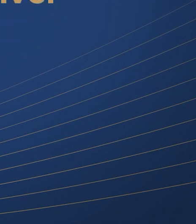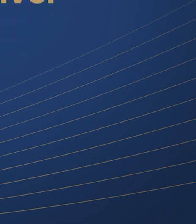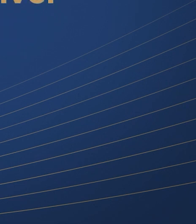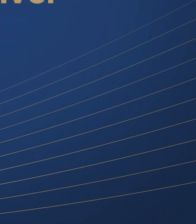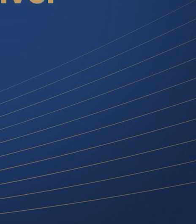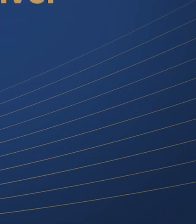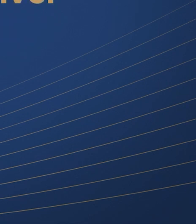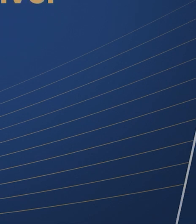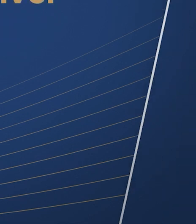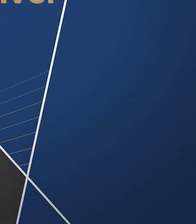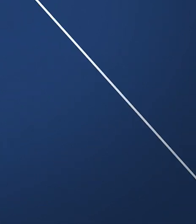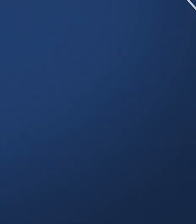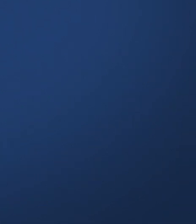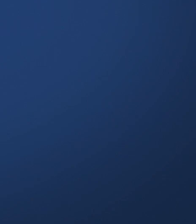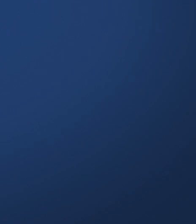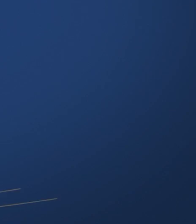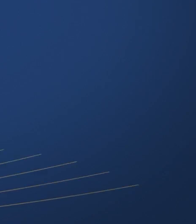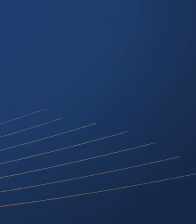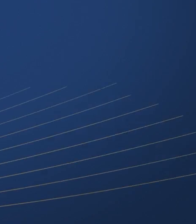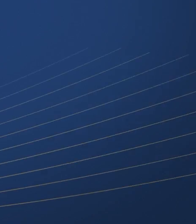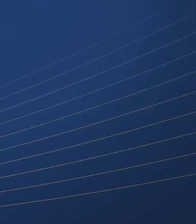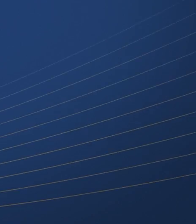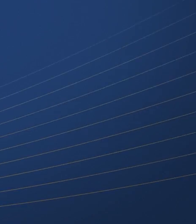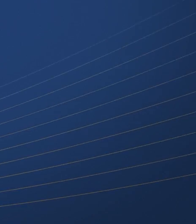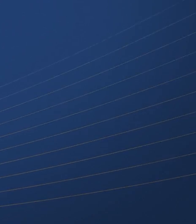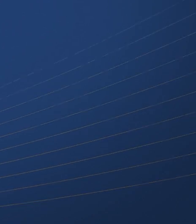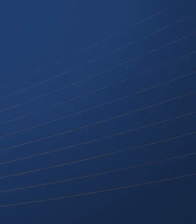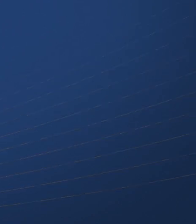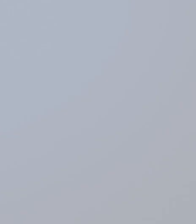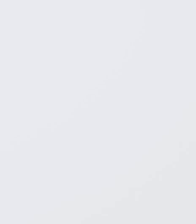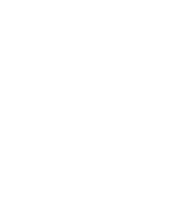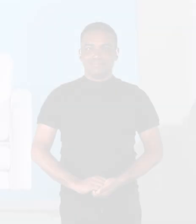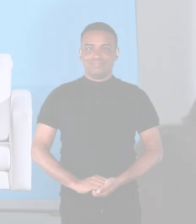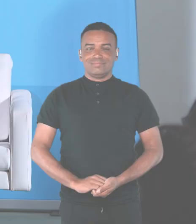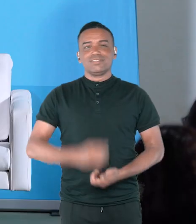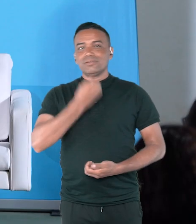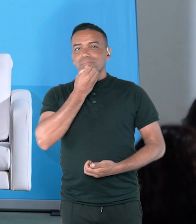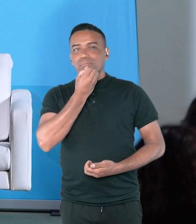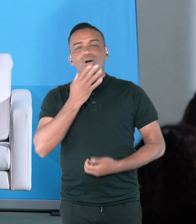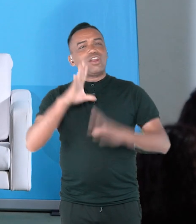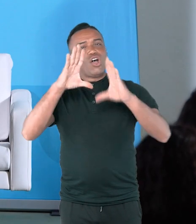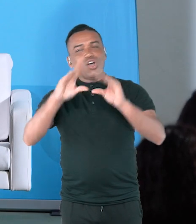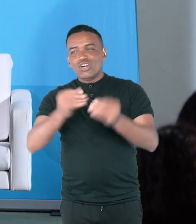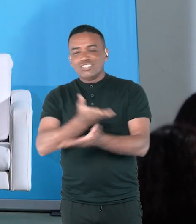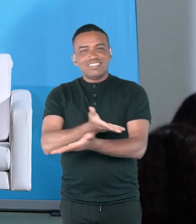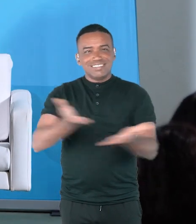é um caminho possível para o desenvolvimento. Kinross Paracatu. Boa